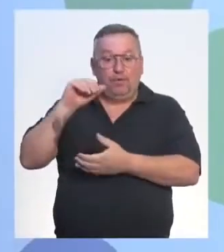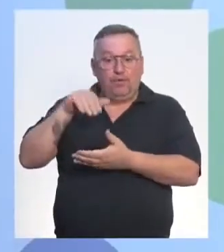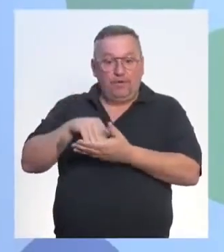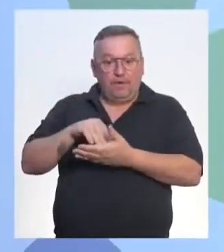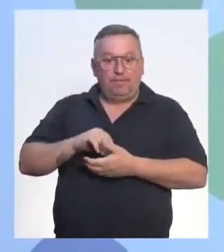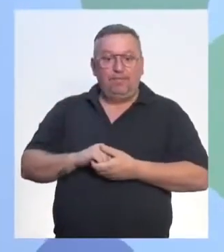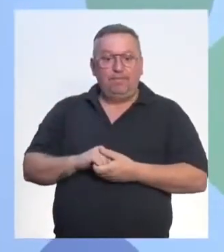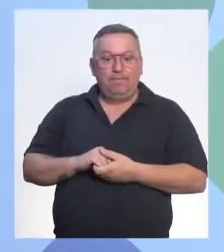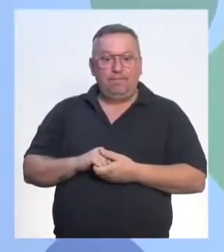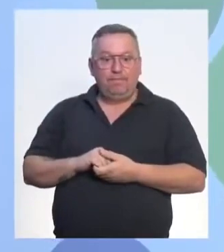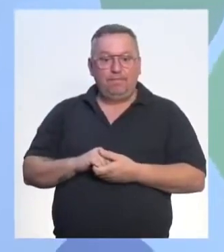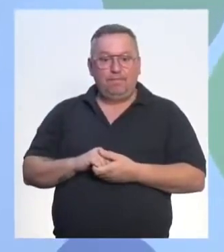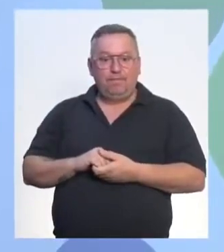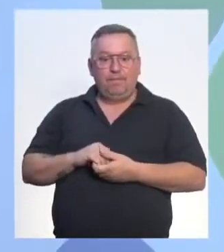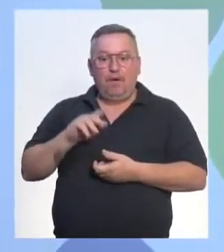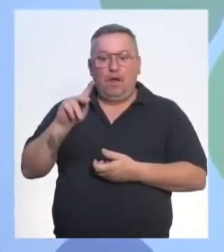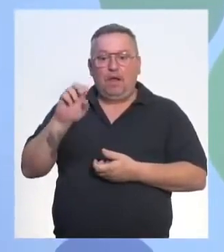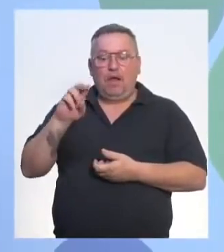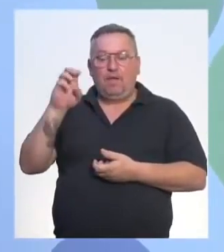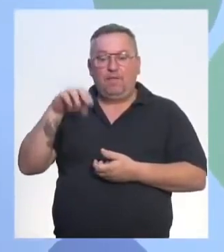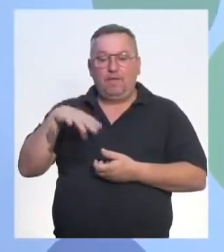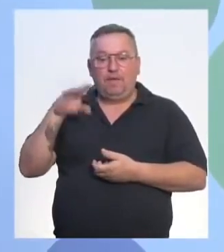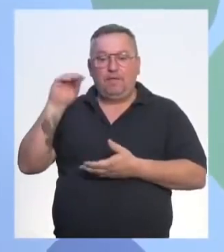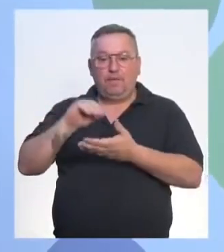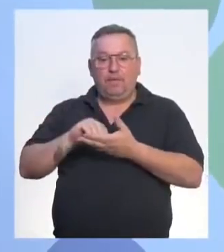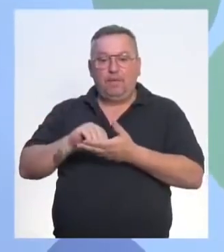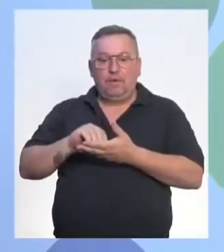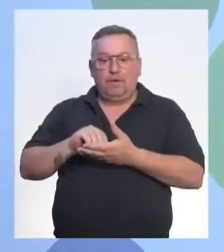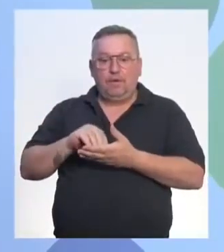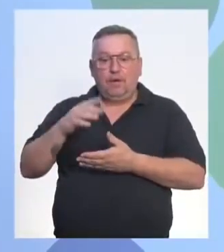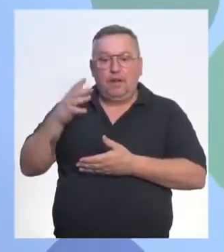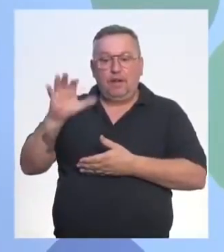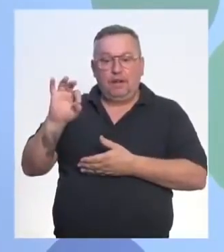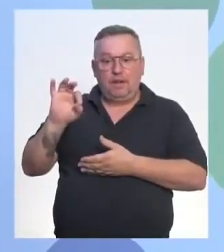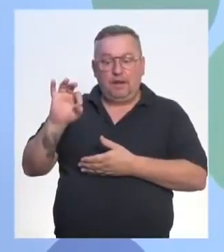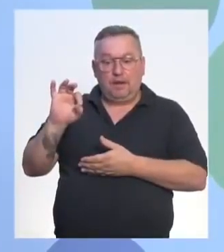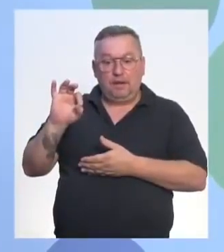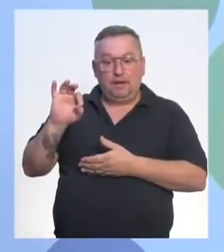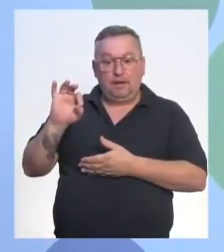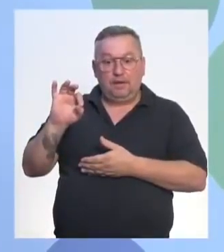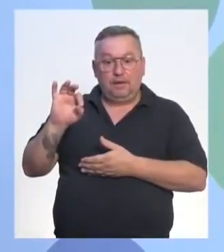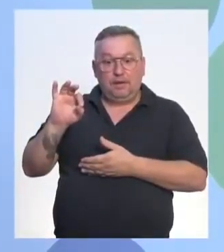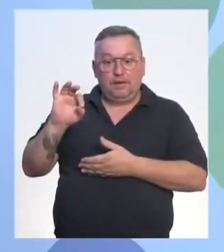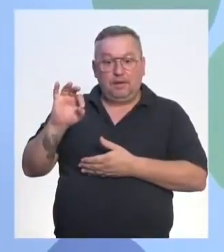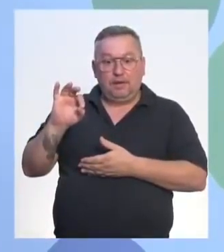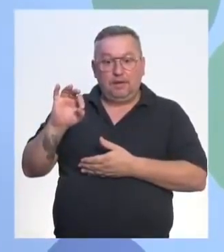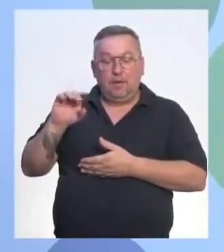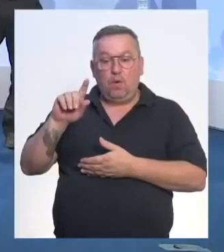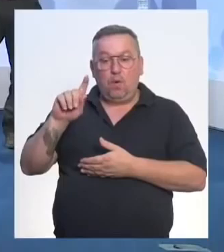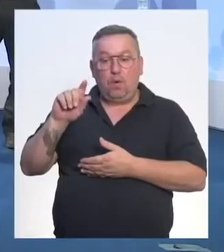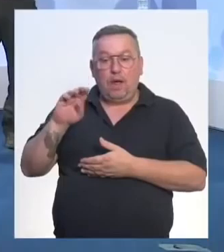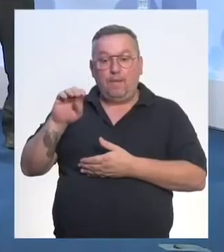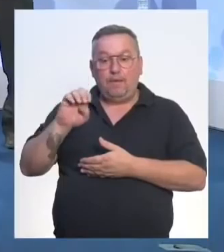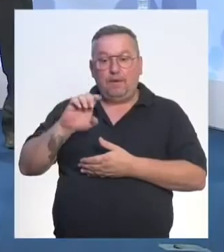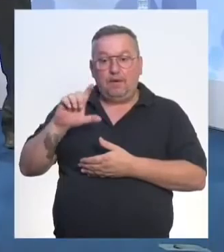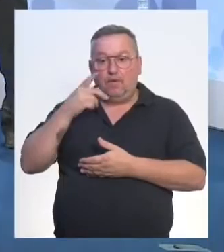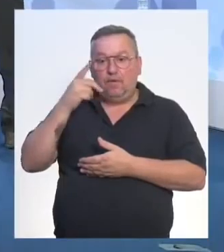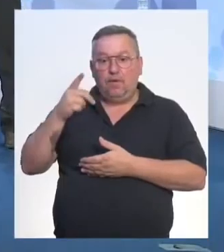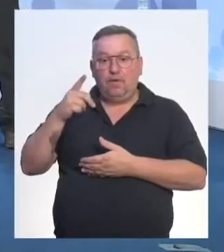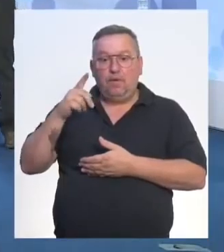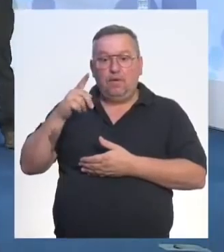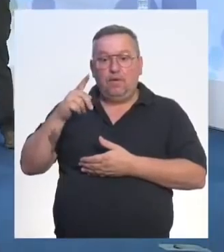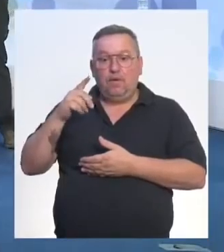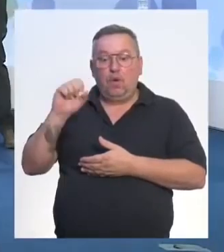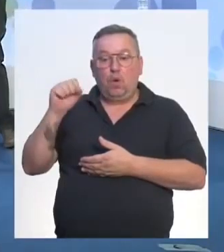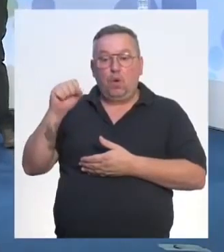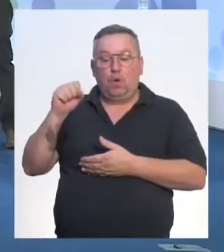Tá? O Kevin colocou que você marcou 10 pontos. E aqui o Gabriel, ele disse que você marcou um total